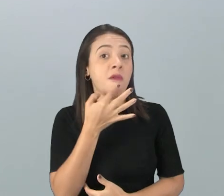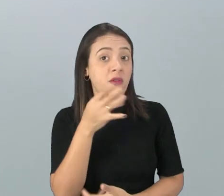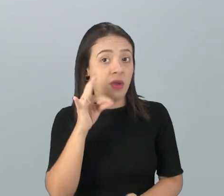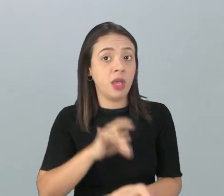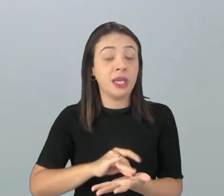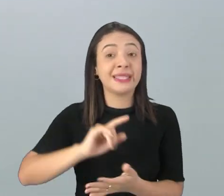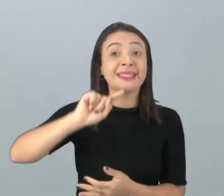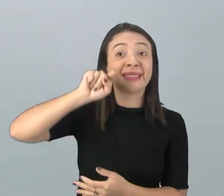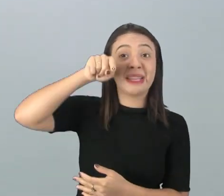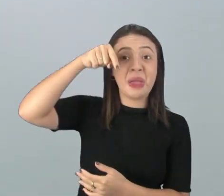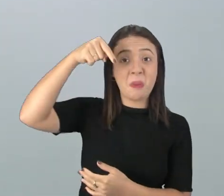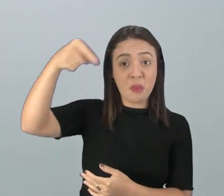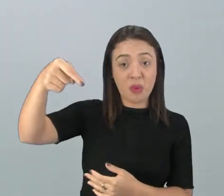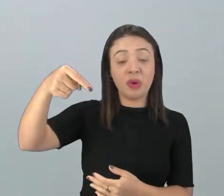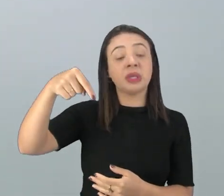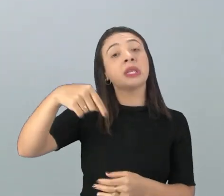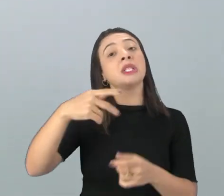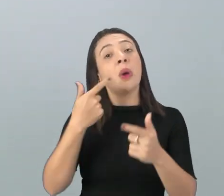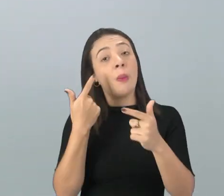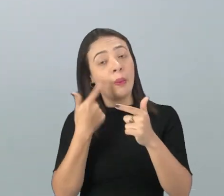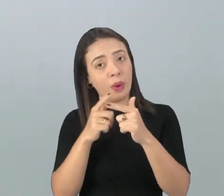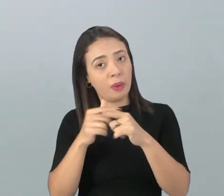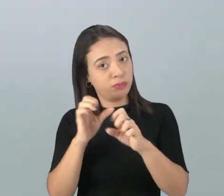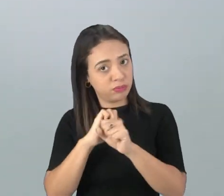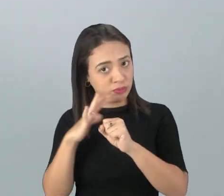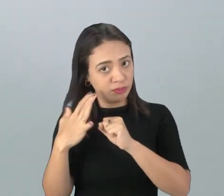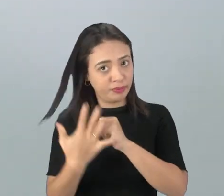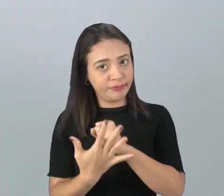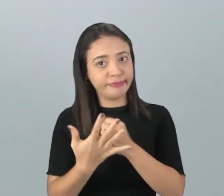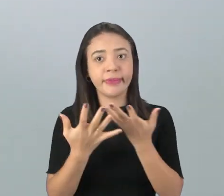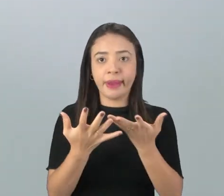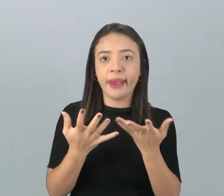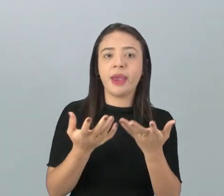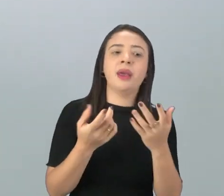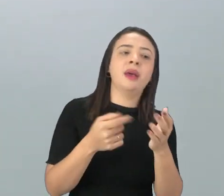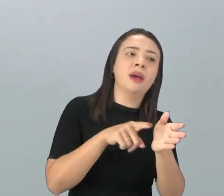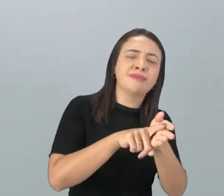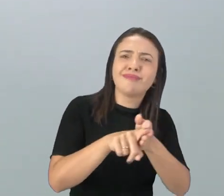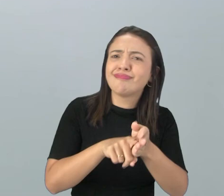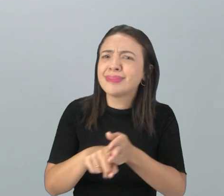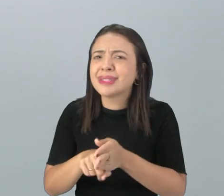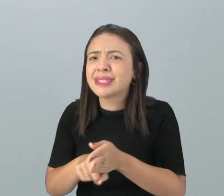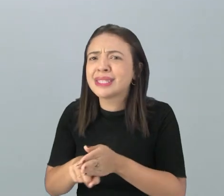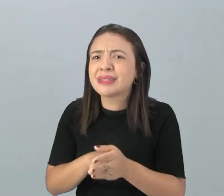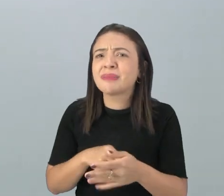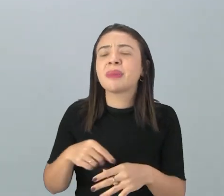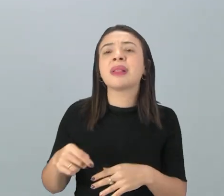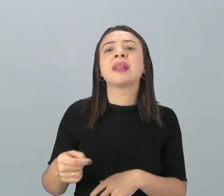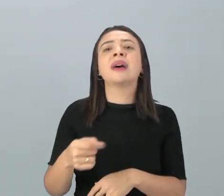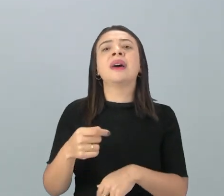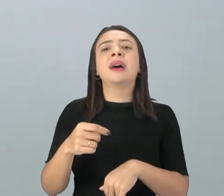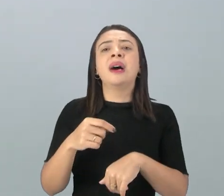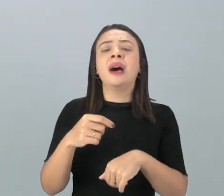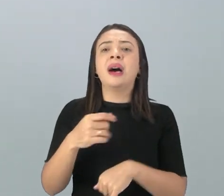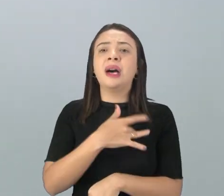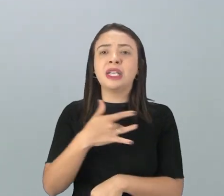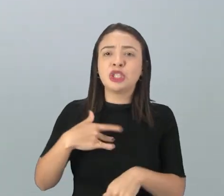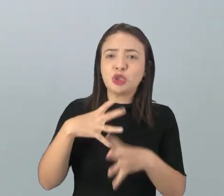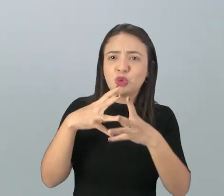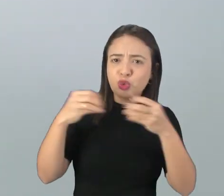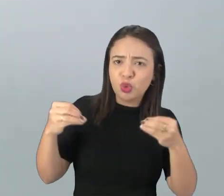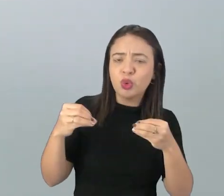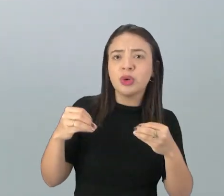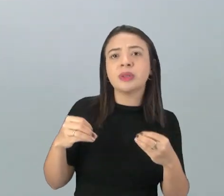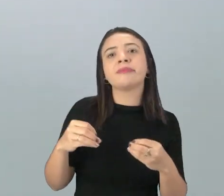da pandemia, que ainda está em fase de procura por cura da humanidade, é possível que isso seja